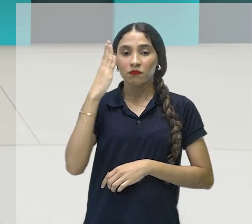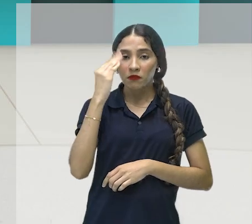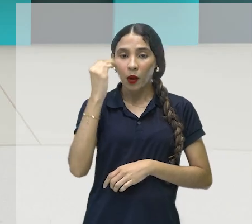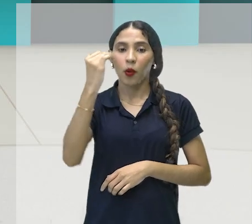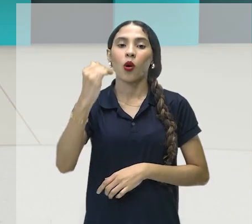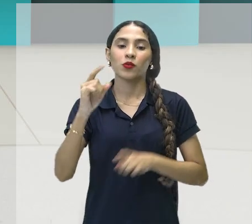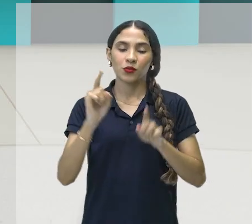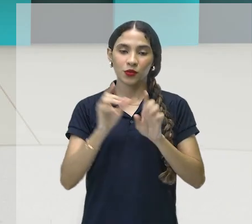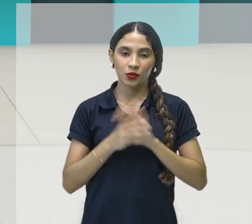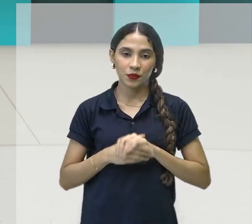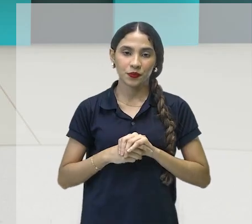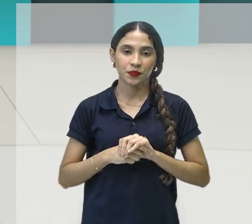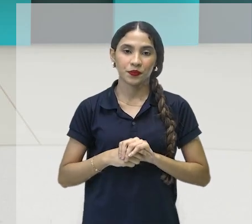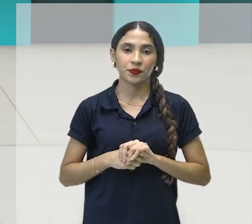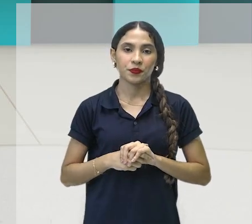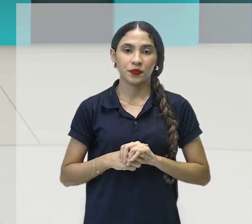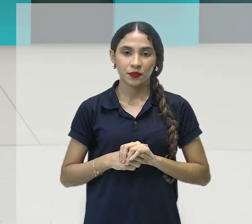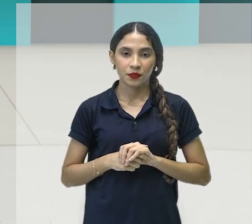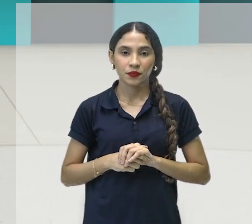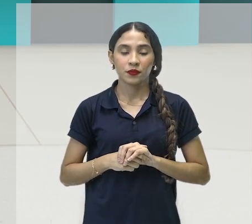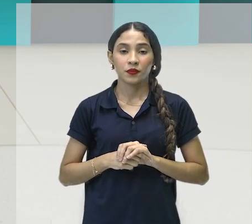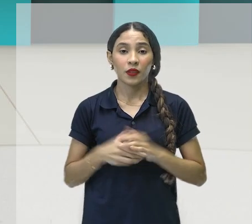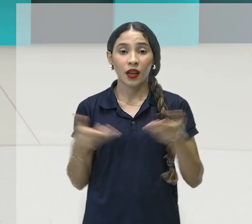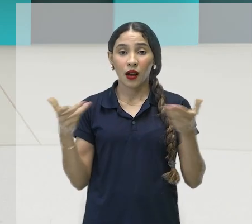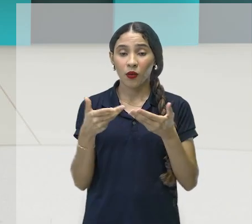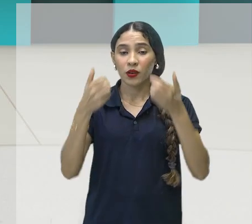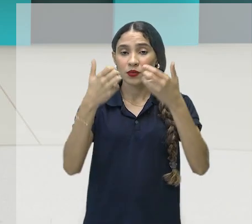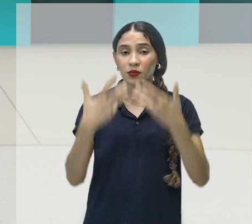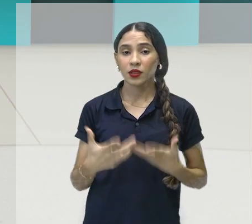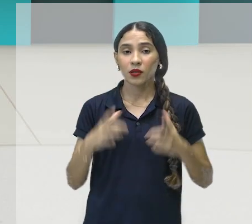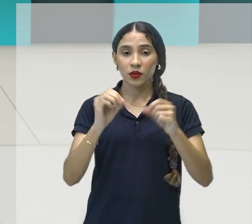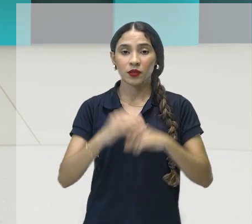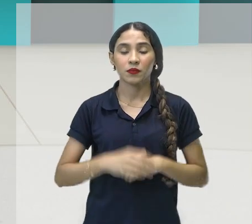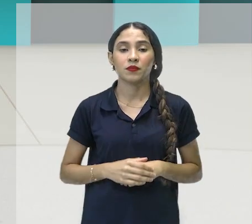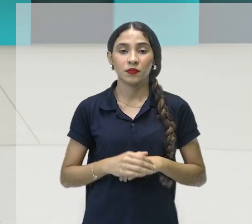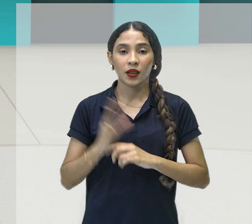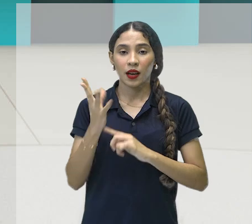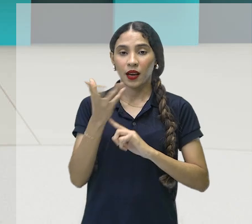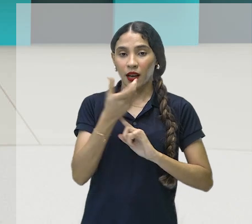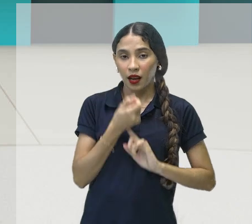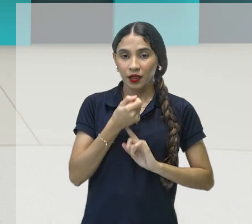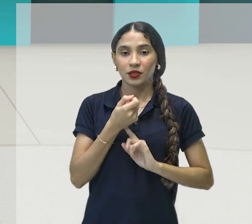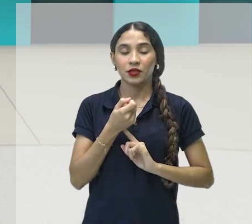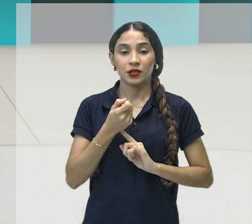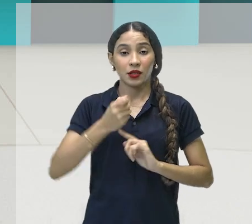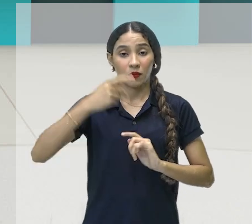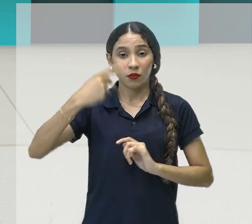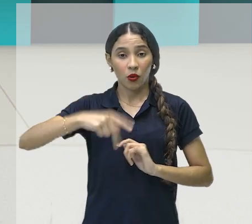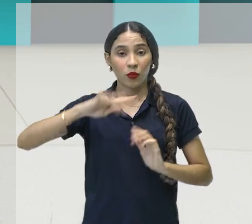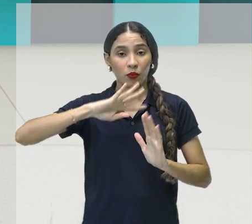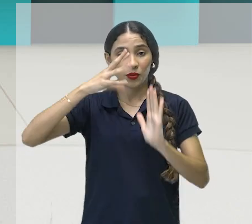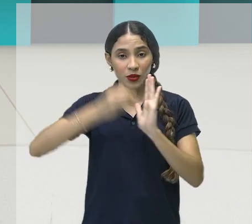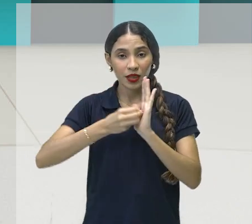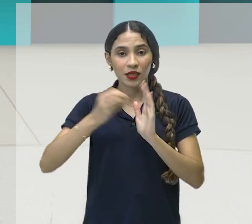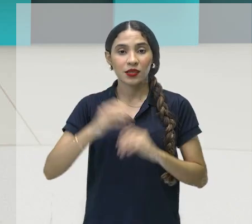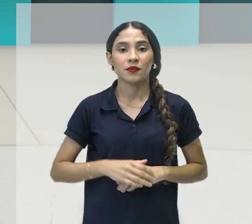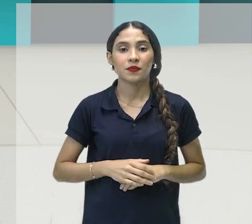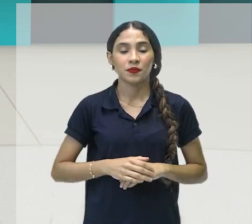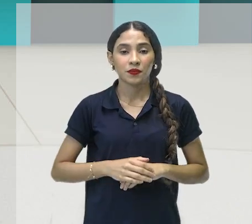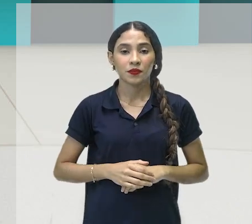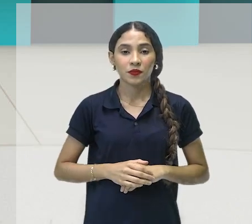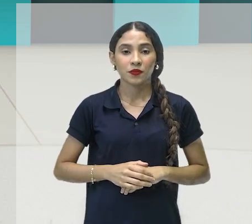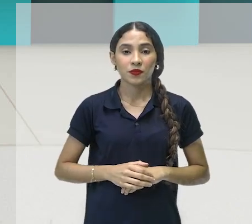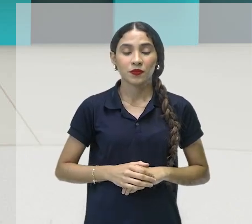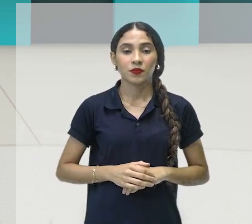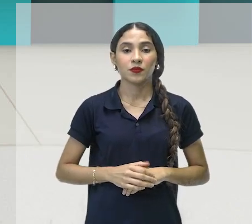alcance nacional e internacional. Vamos agora falar sobre obras de artistas